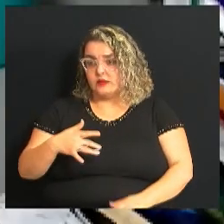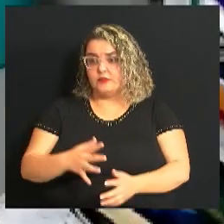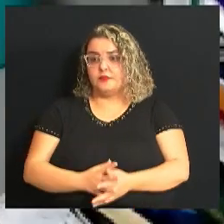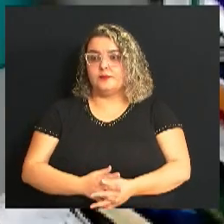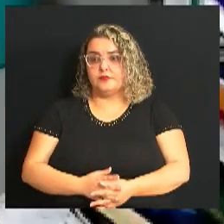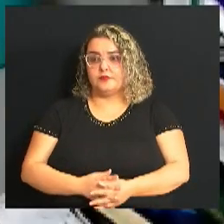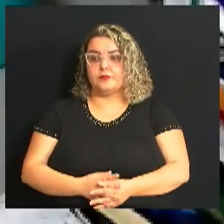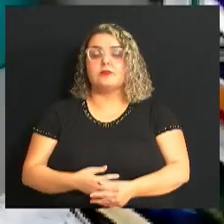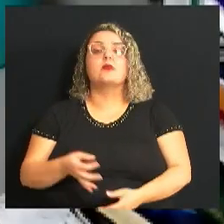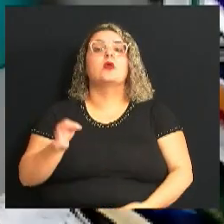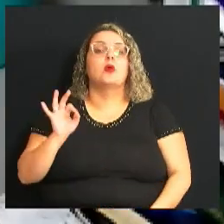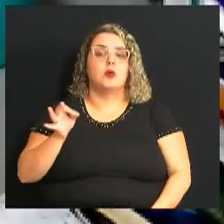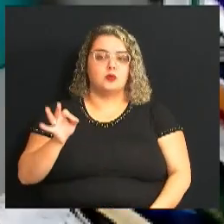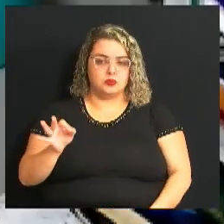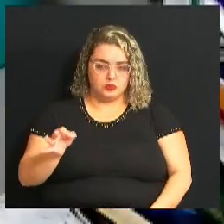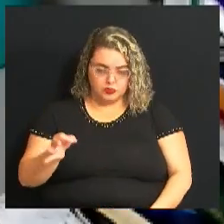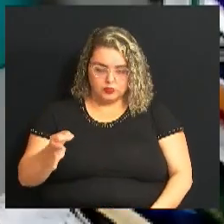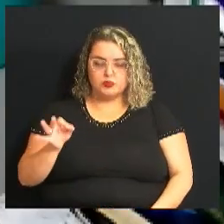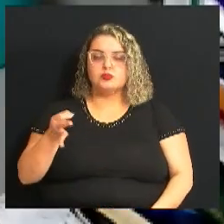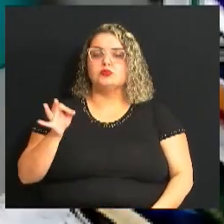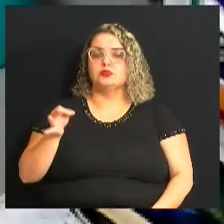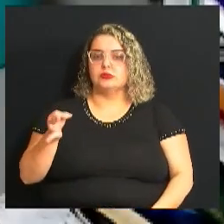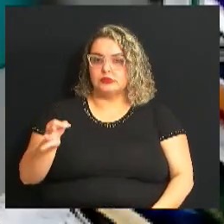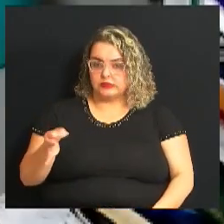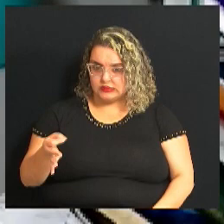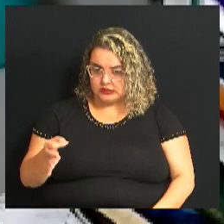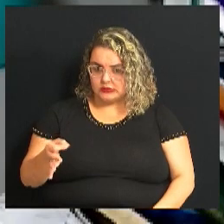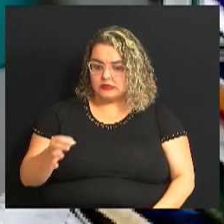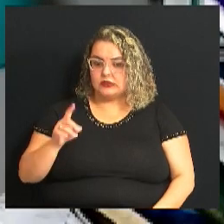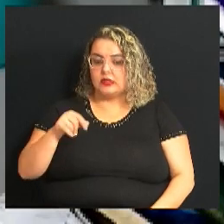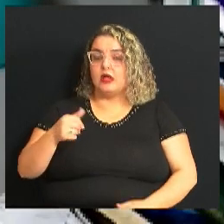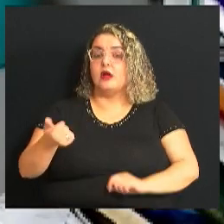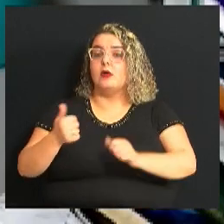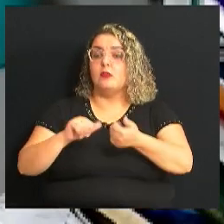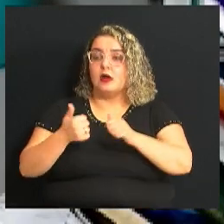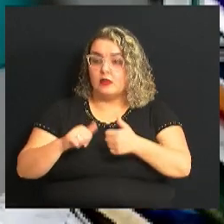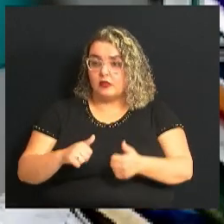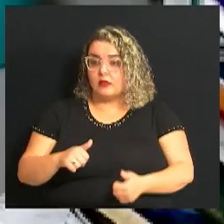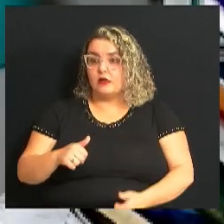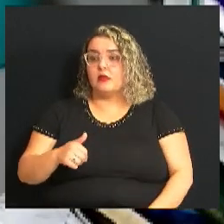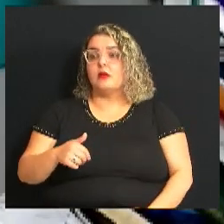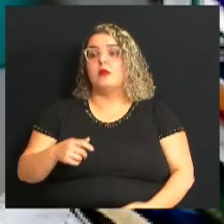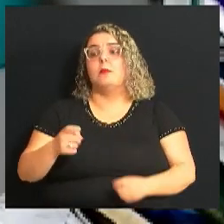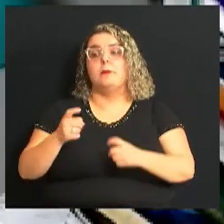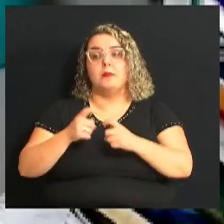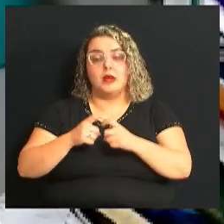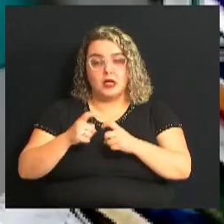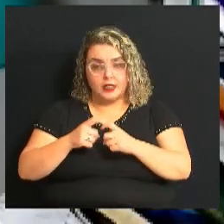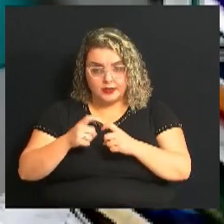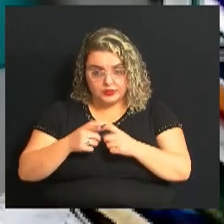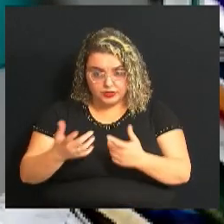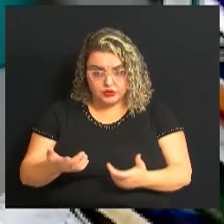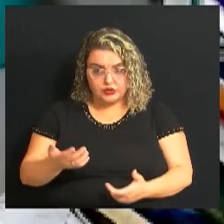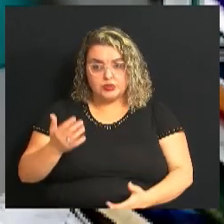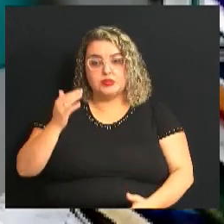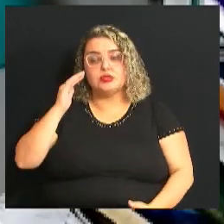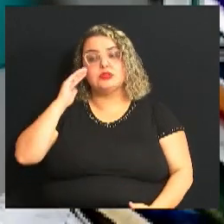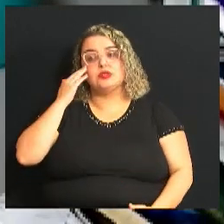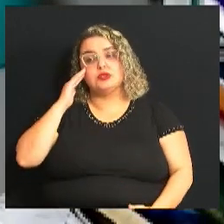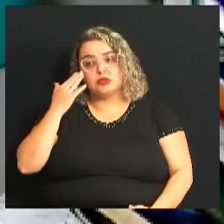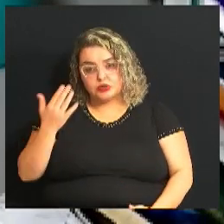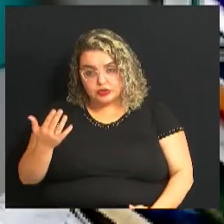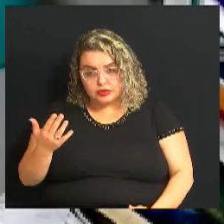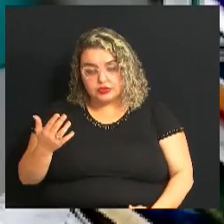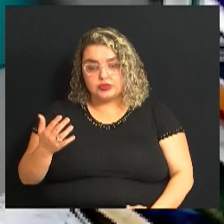Com certeza, com certeza. Isso é uma avaliação, mais uma vez, médica, de que ele entendendo que a